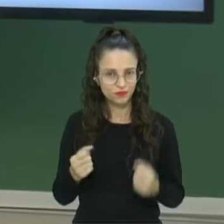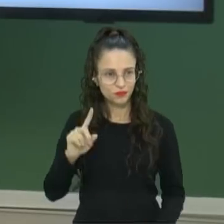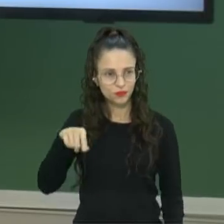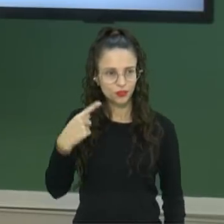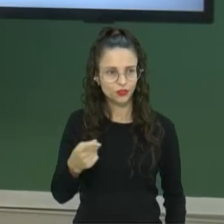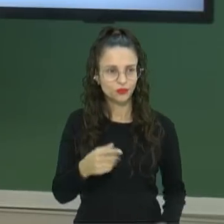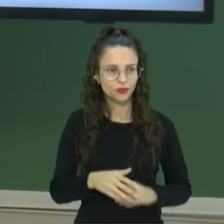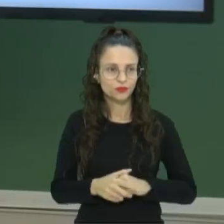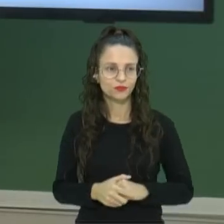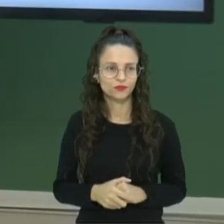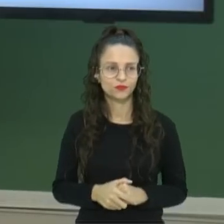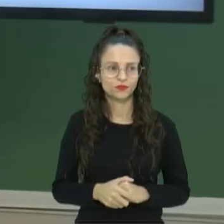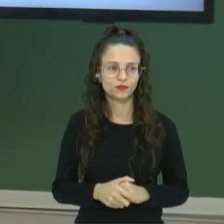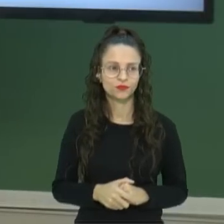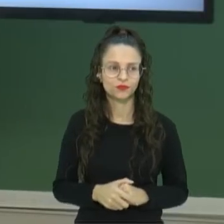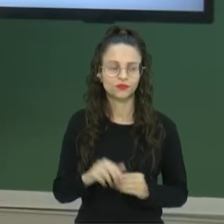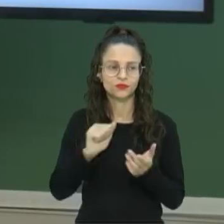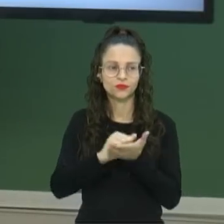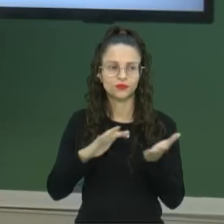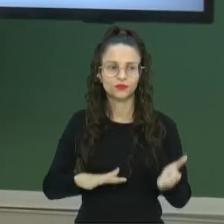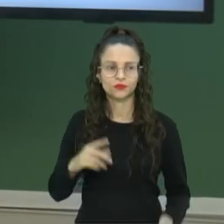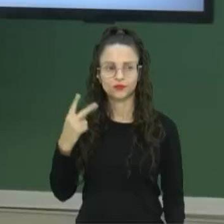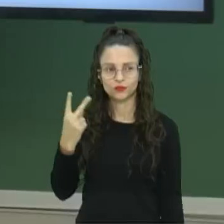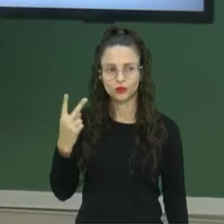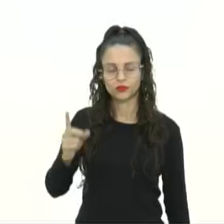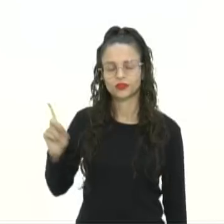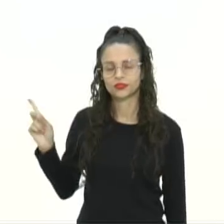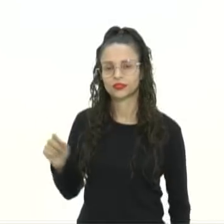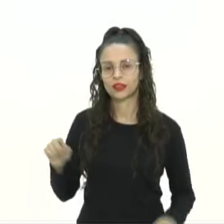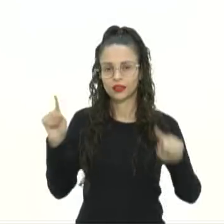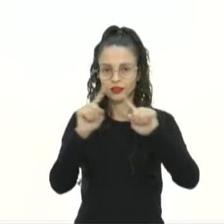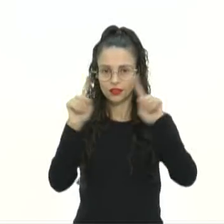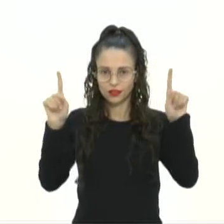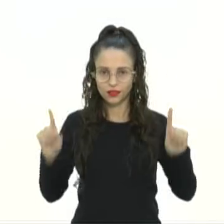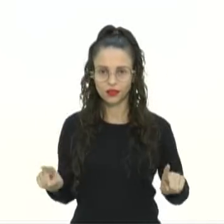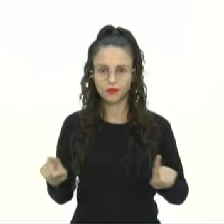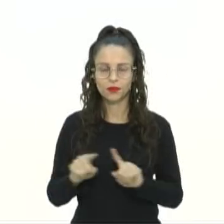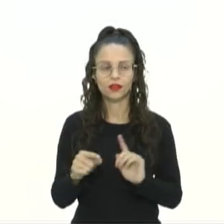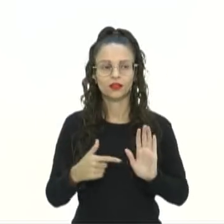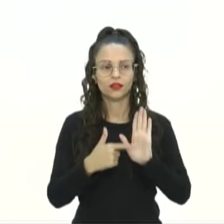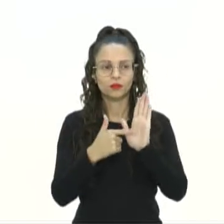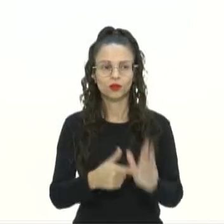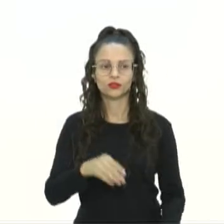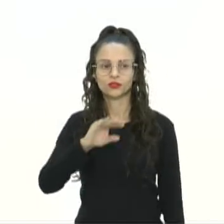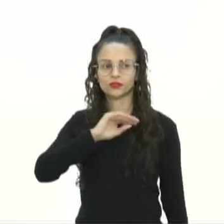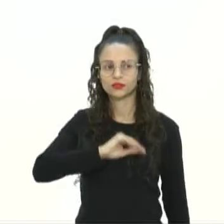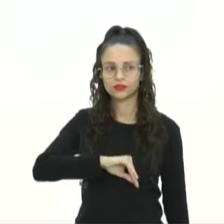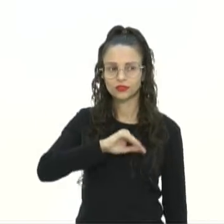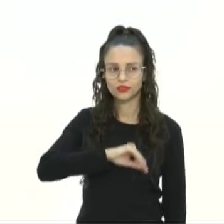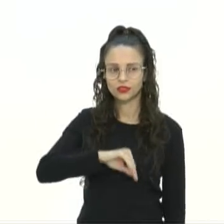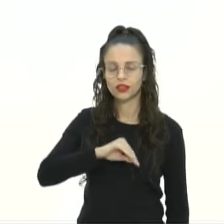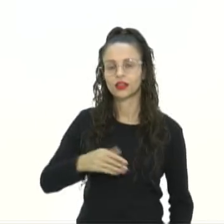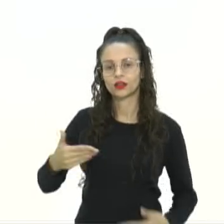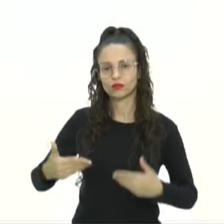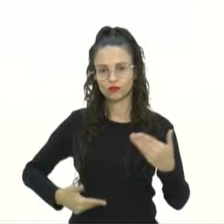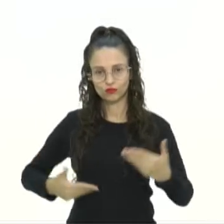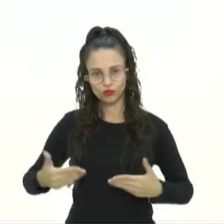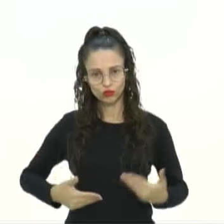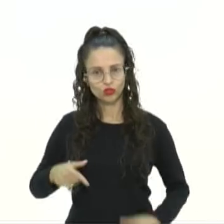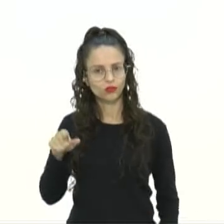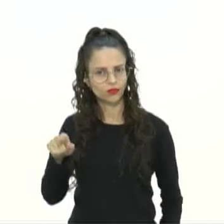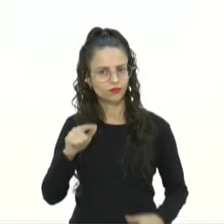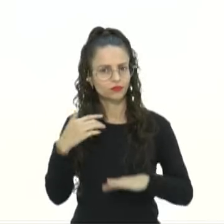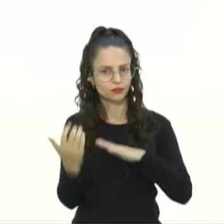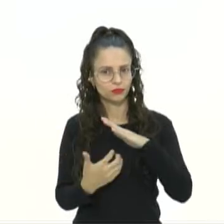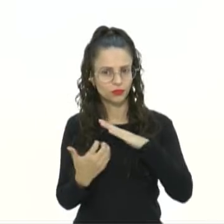próximo? O próximo diz assim, ó. A tabela a seguir mostra os salários dos funcionários de uma